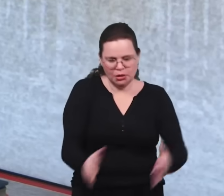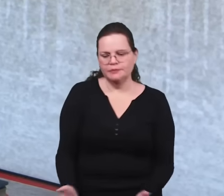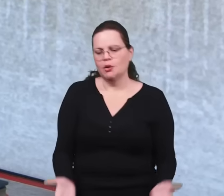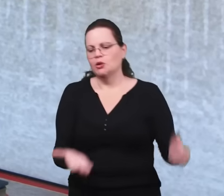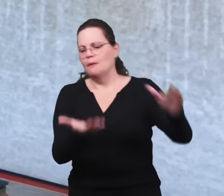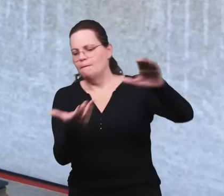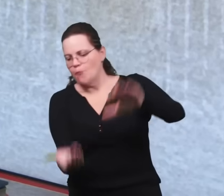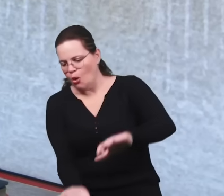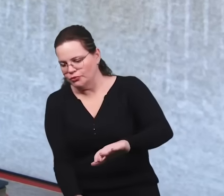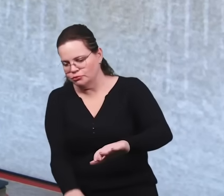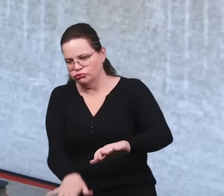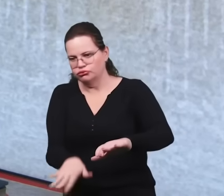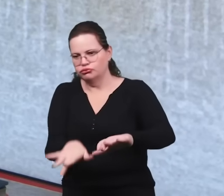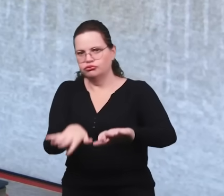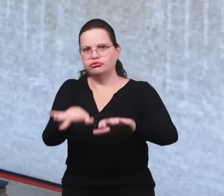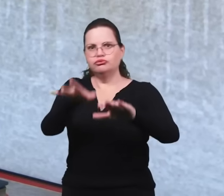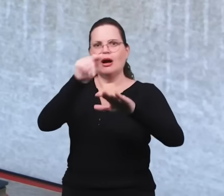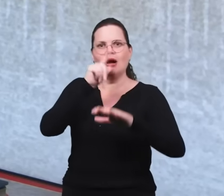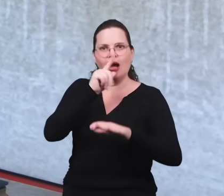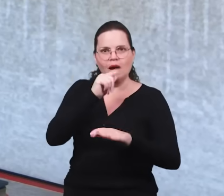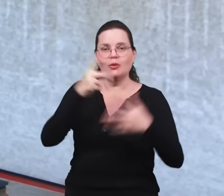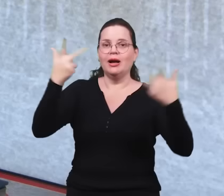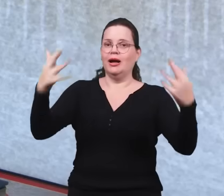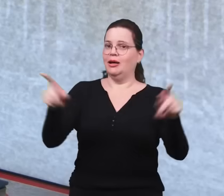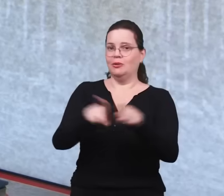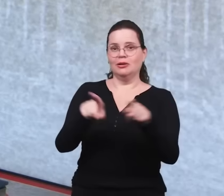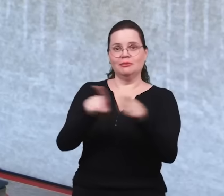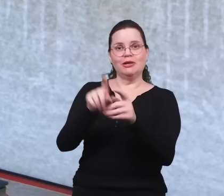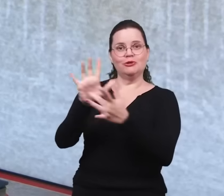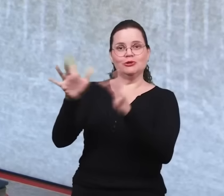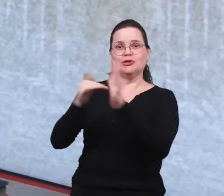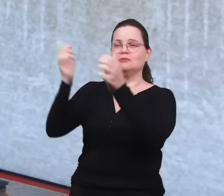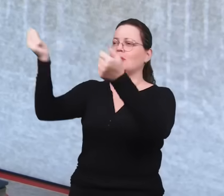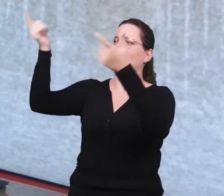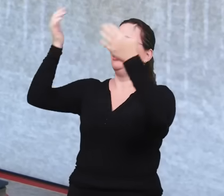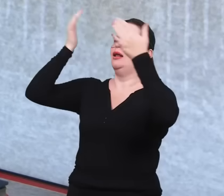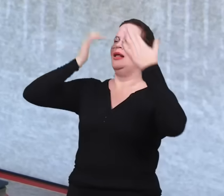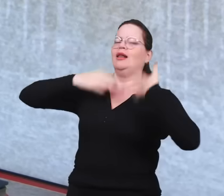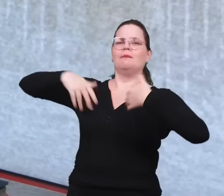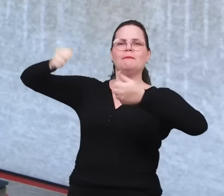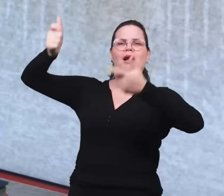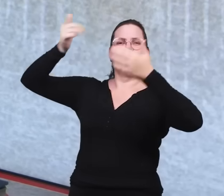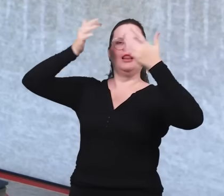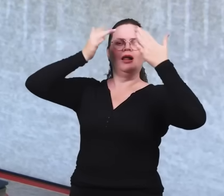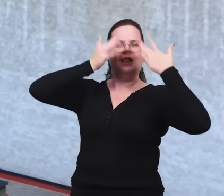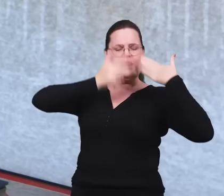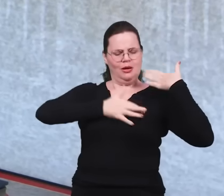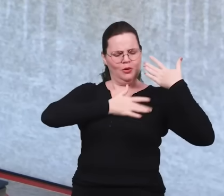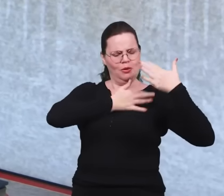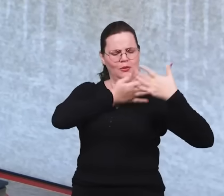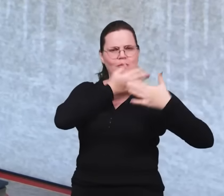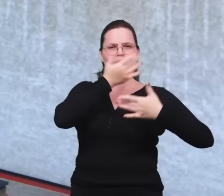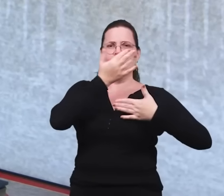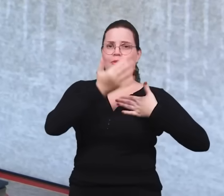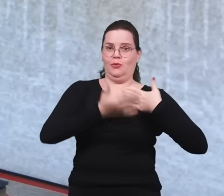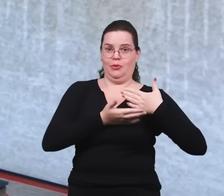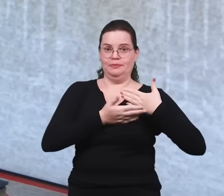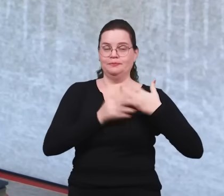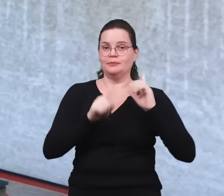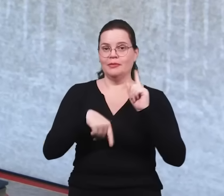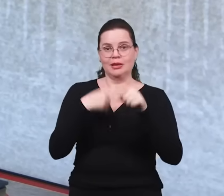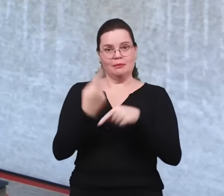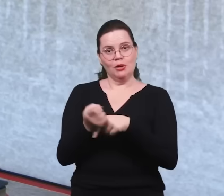viva, aquela água que satisfaz a sede da alma do homem. Ao chegar ao final da festa,